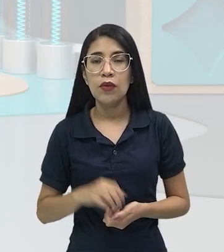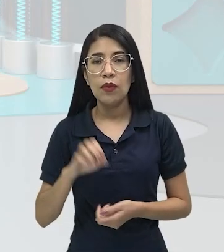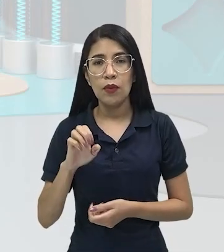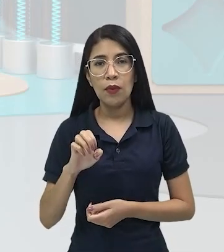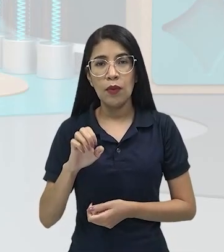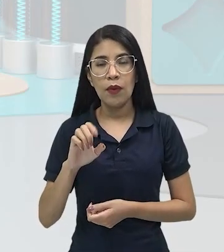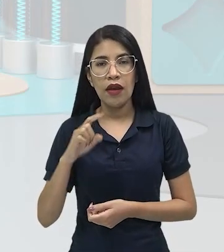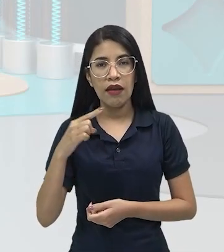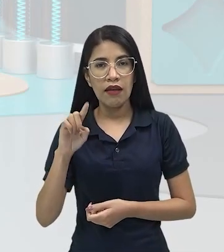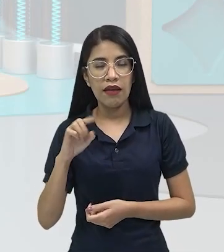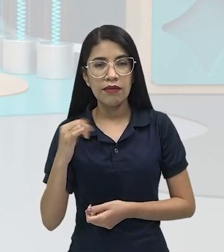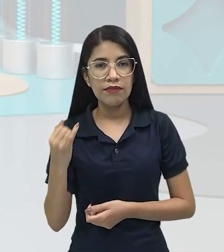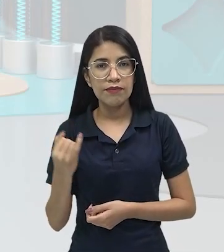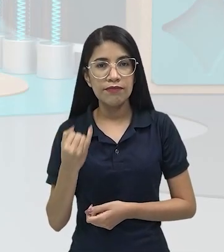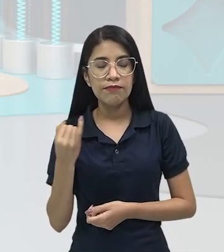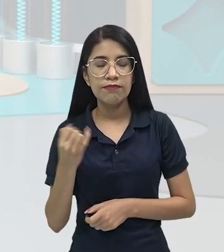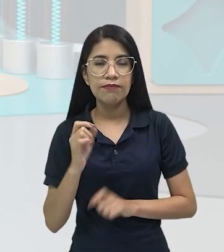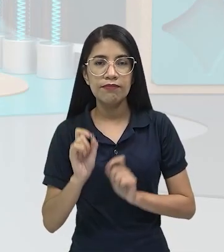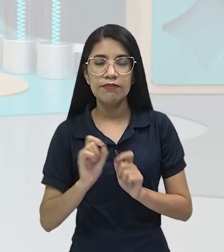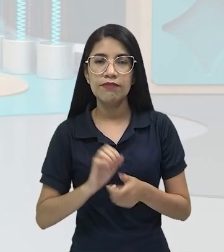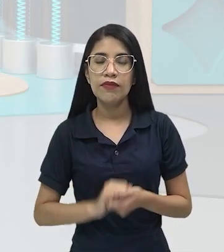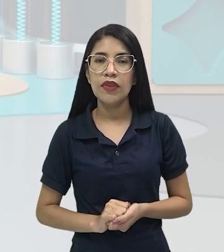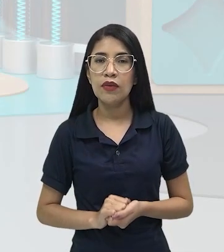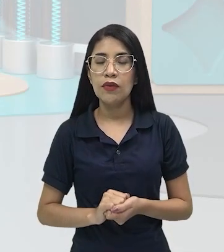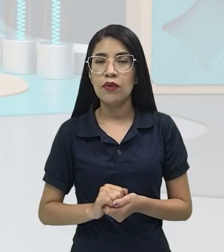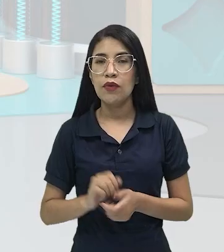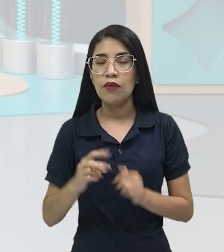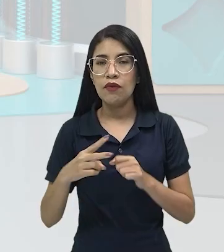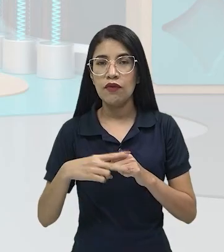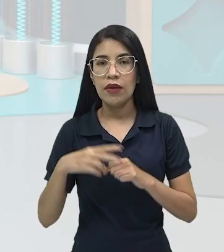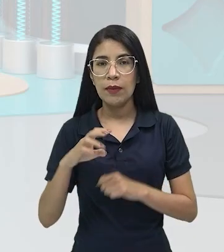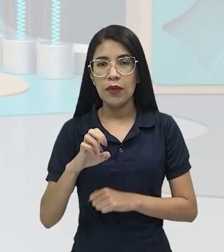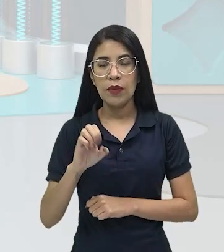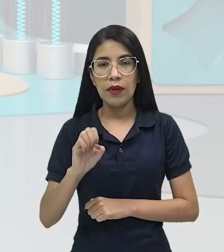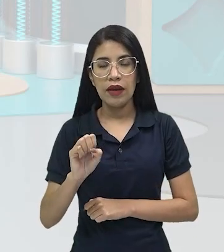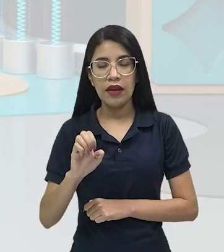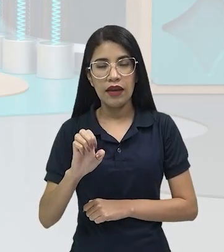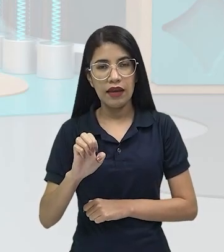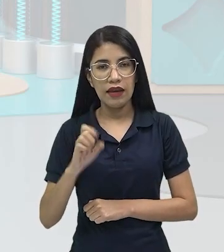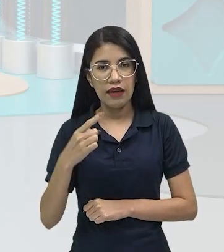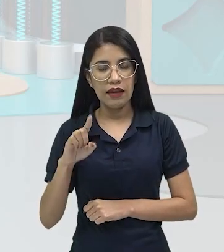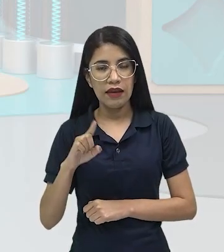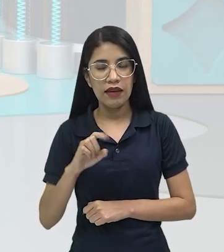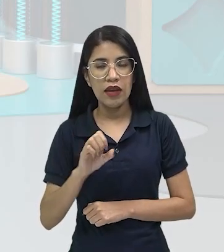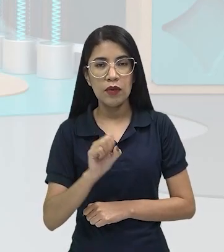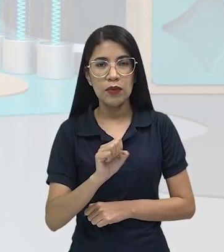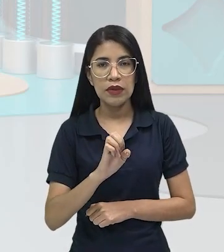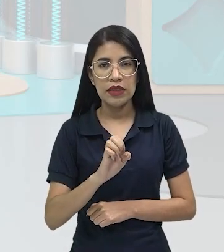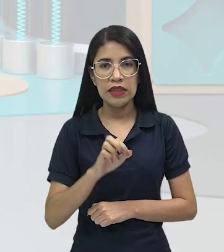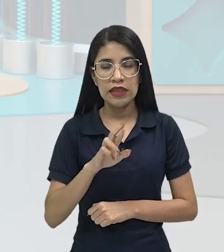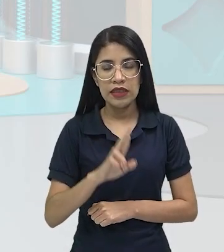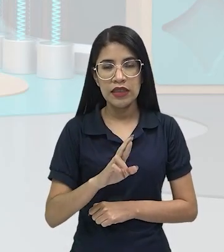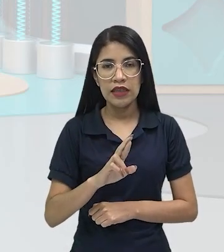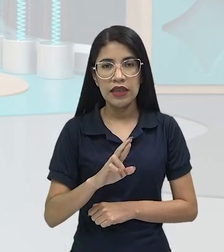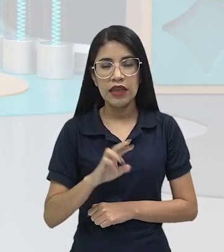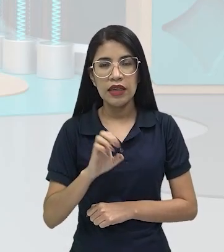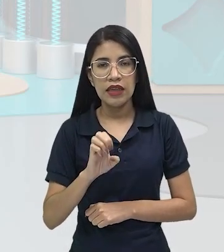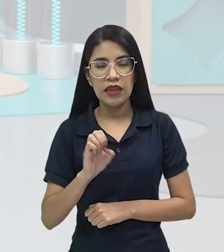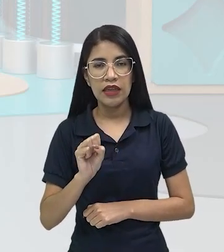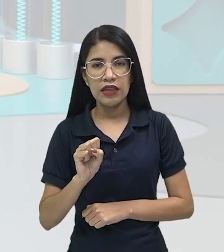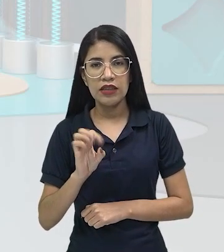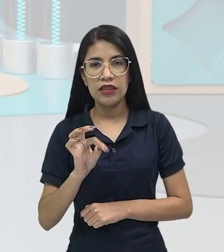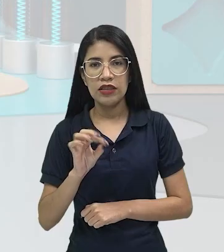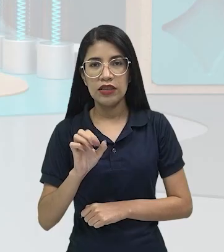o crucial, esse verbo, o ser e o estar, muito importante, muito presente na